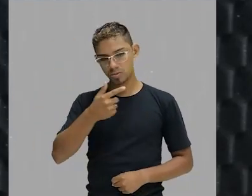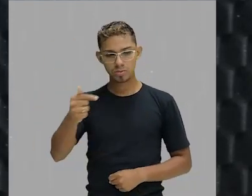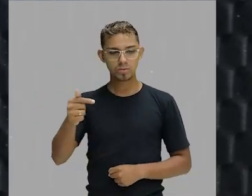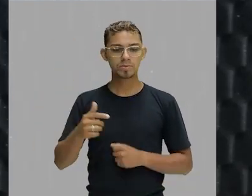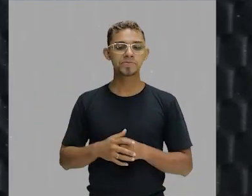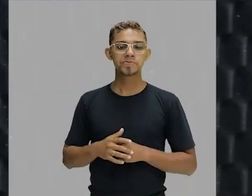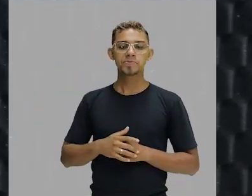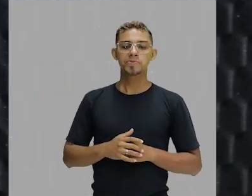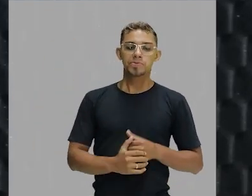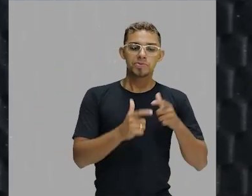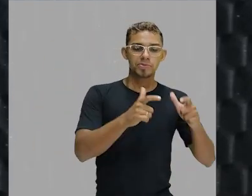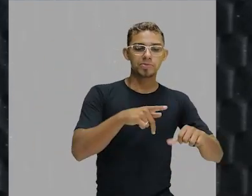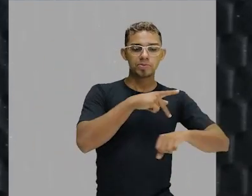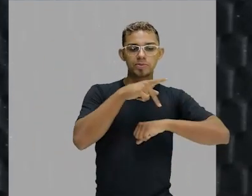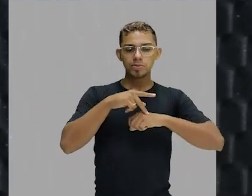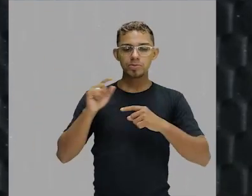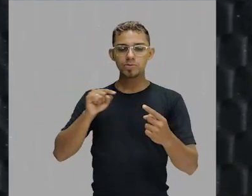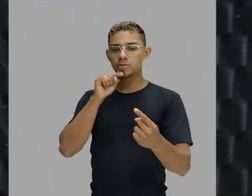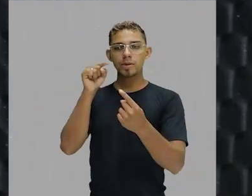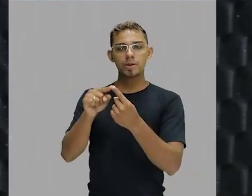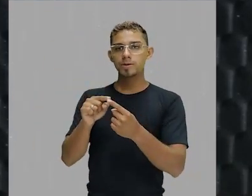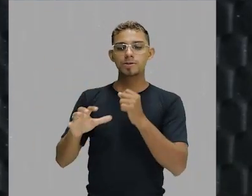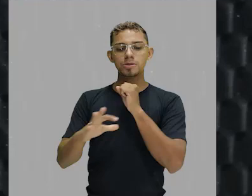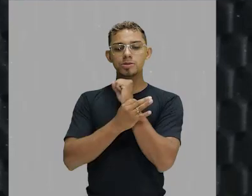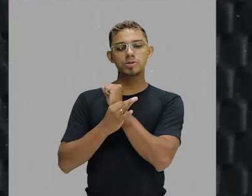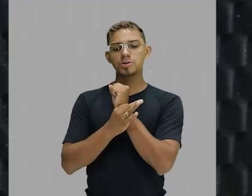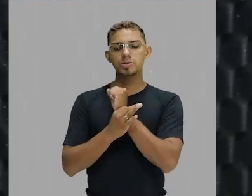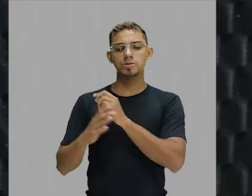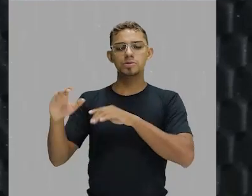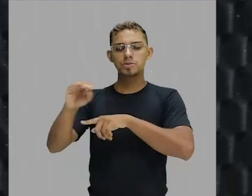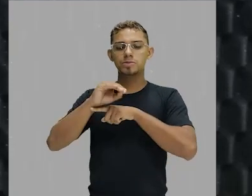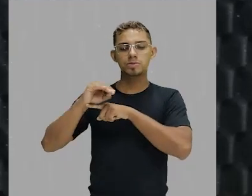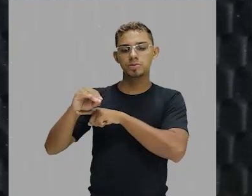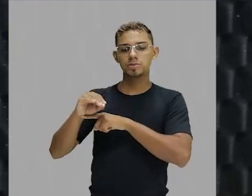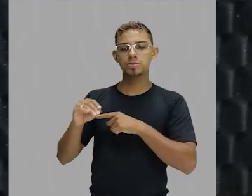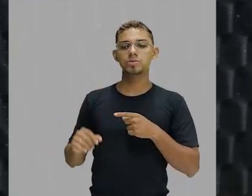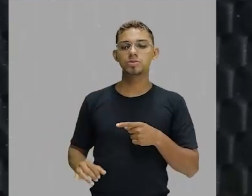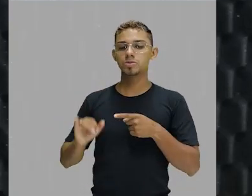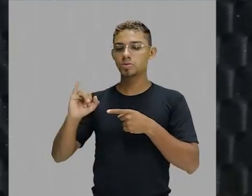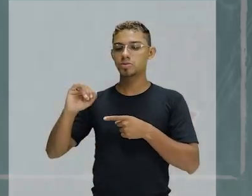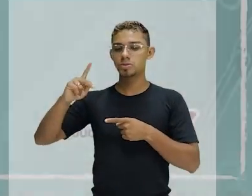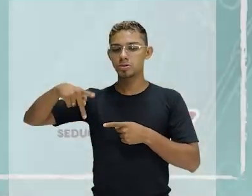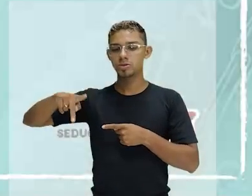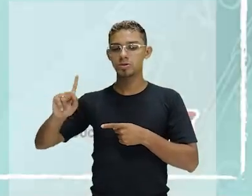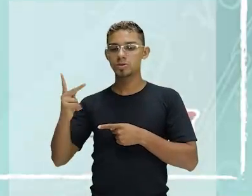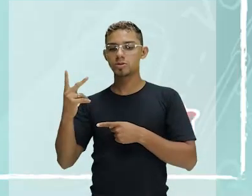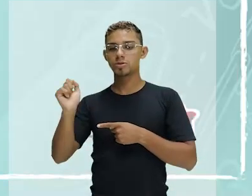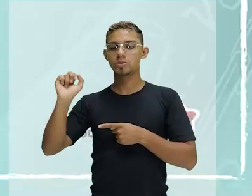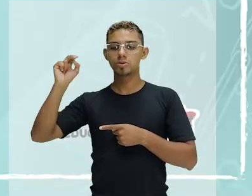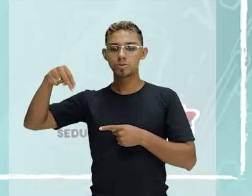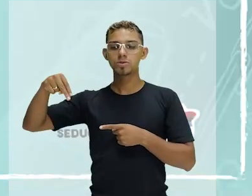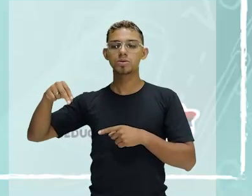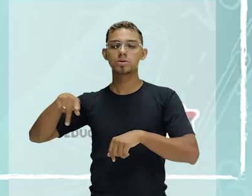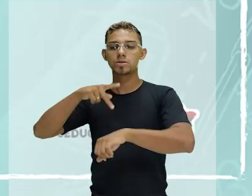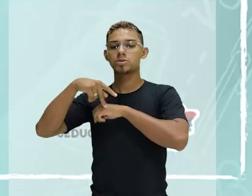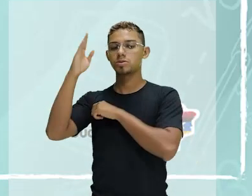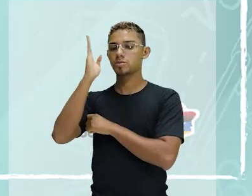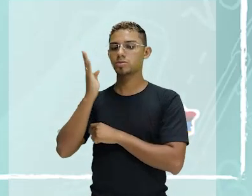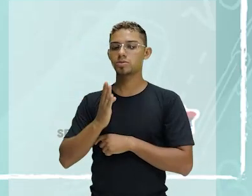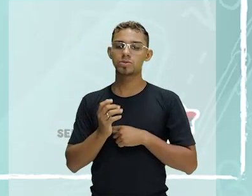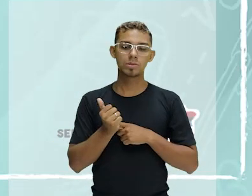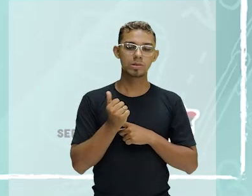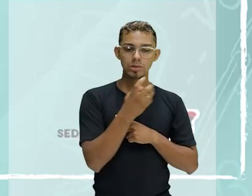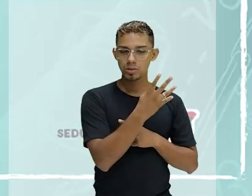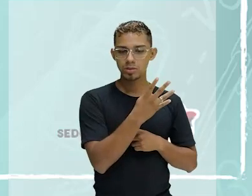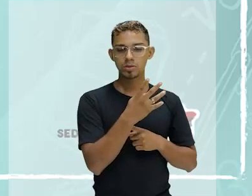Objetivo: proteger e preservar esses bens. O IFAM tem aqui no Brasil